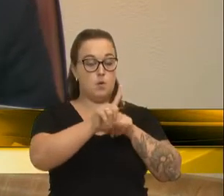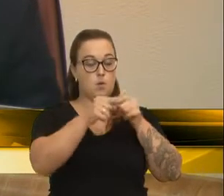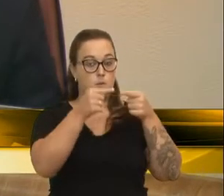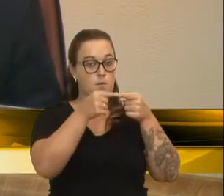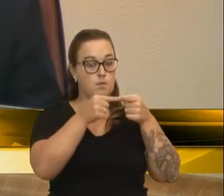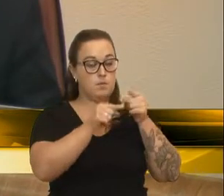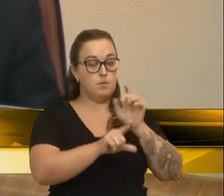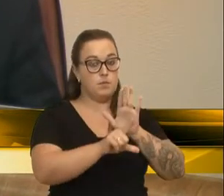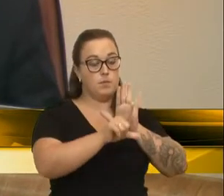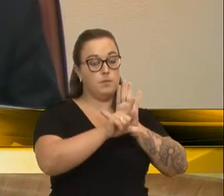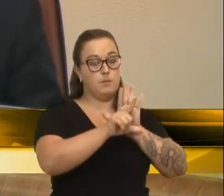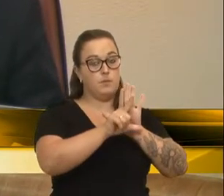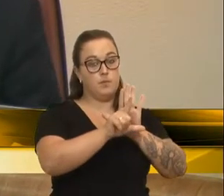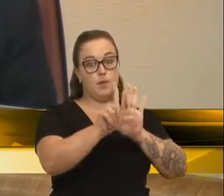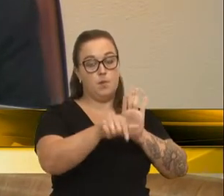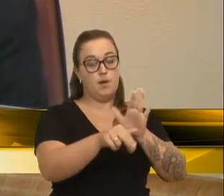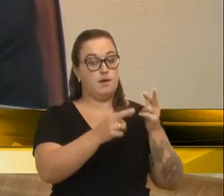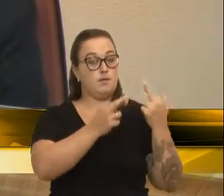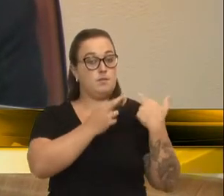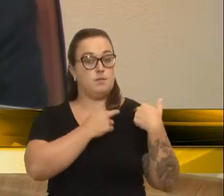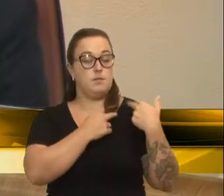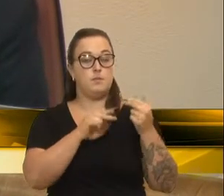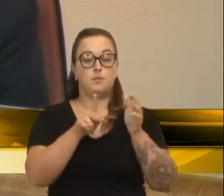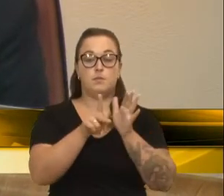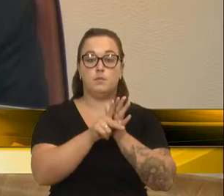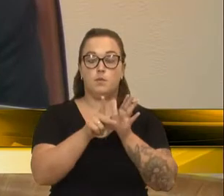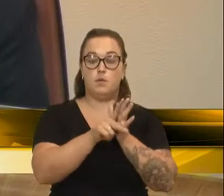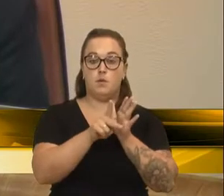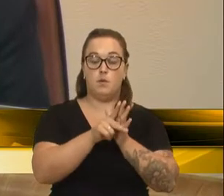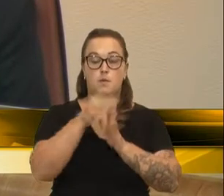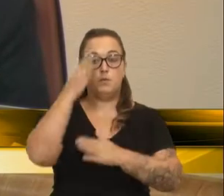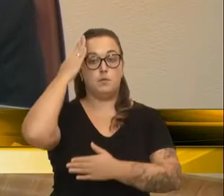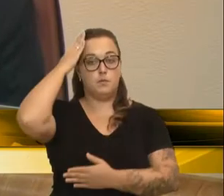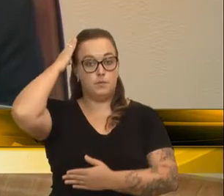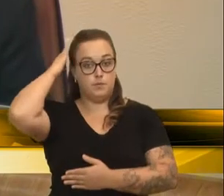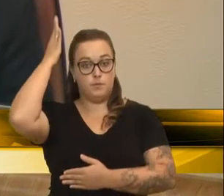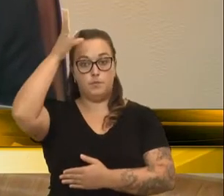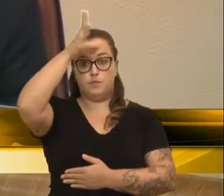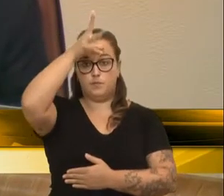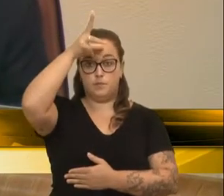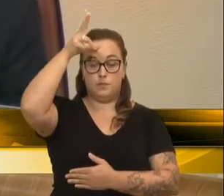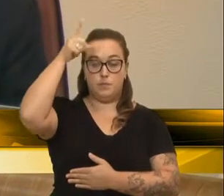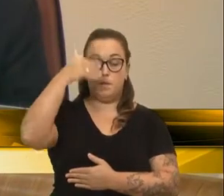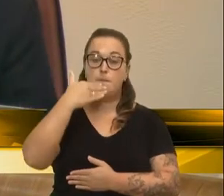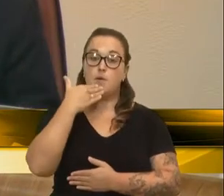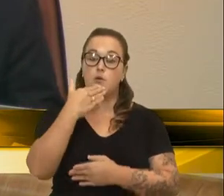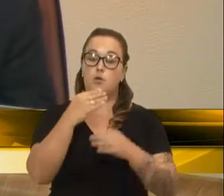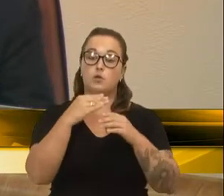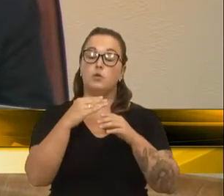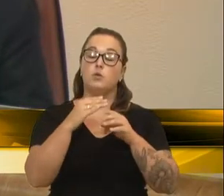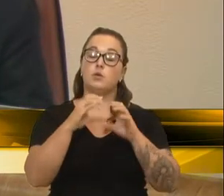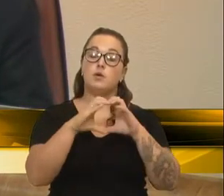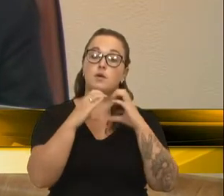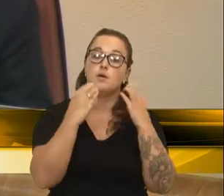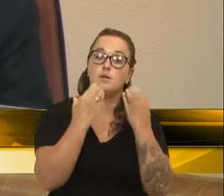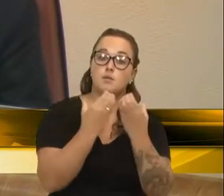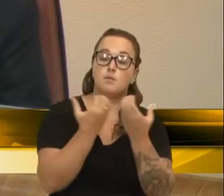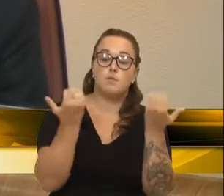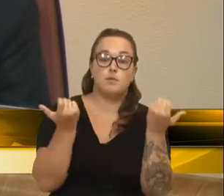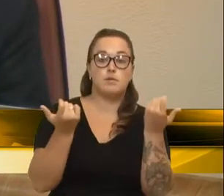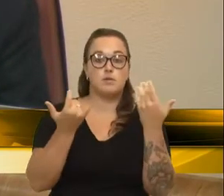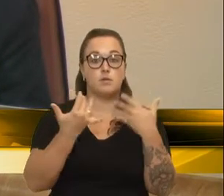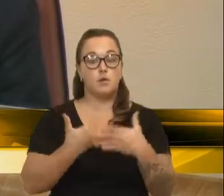suscetíveis de responsabilidade do prefeito municipal, e pedindo providências à Câmara Municipal de Vereadores, basicamente que